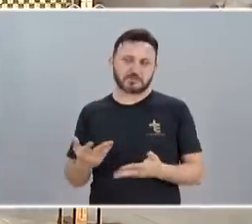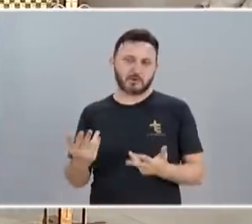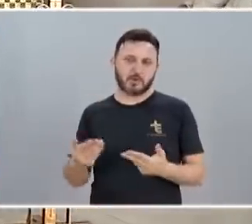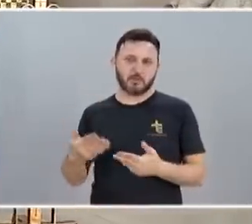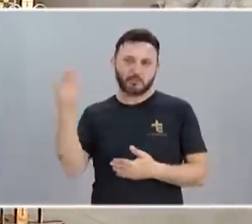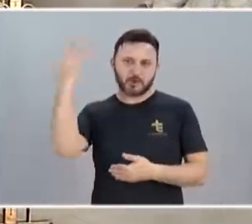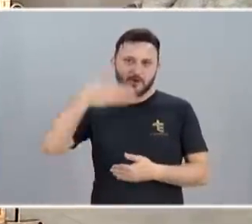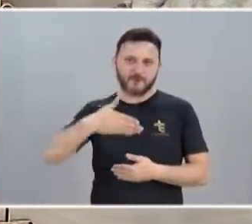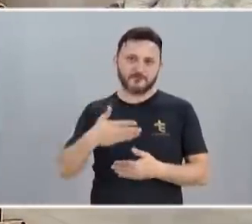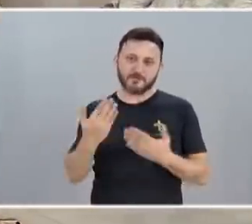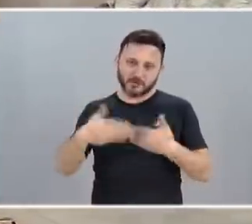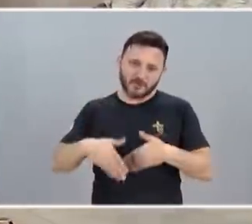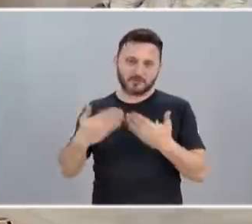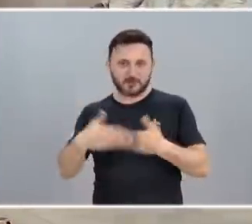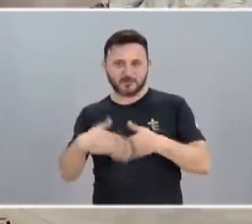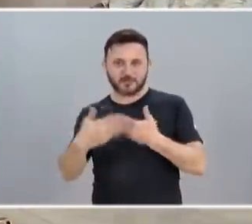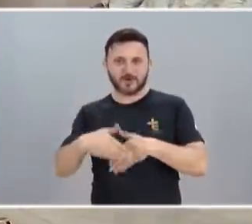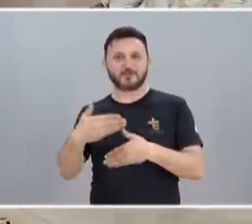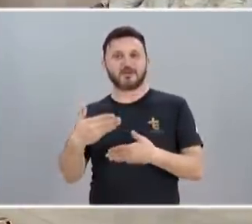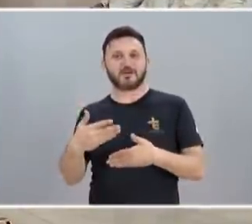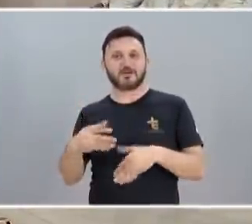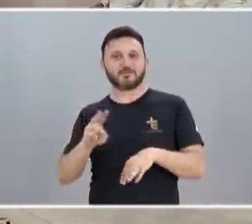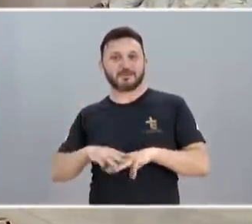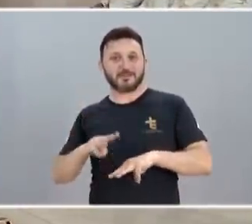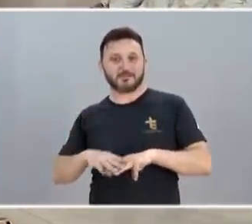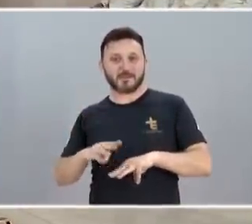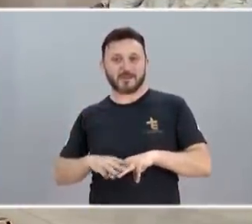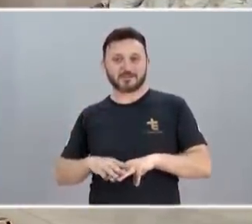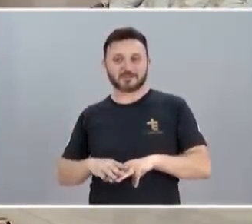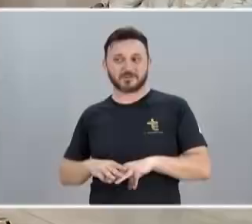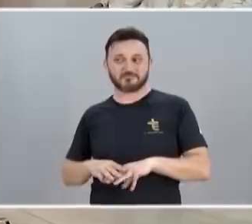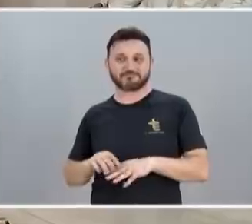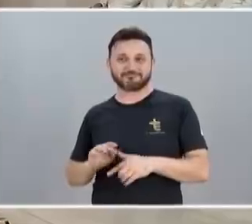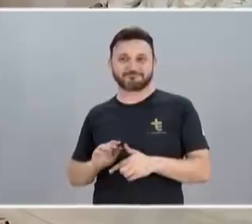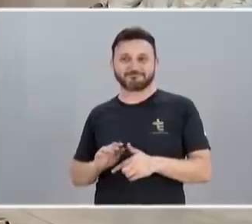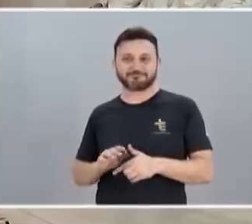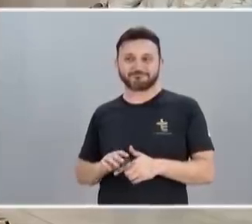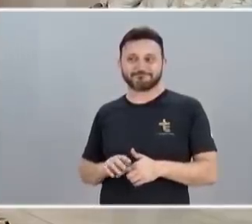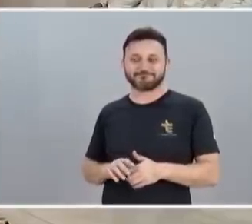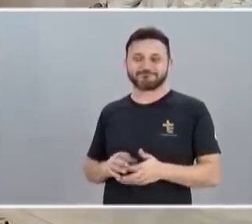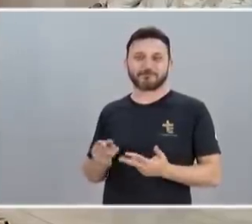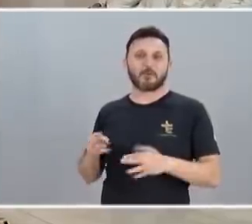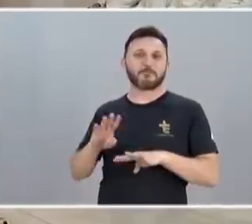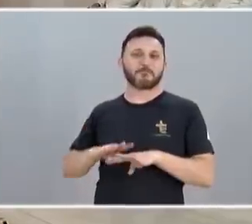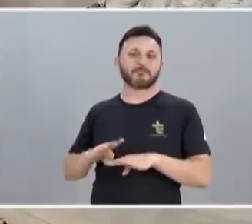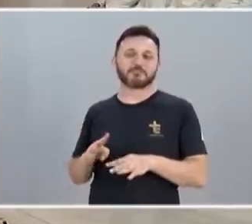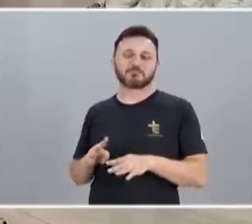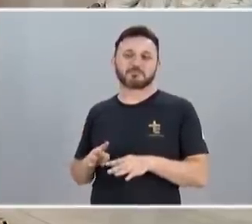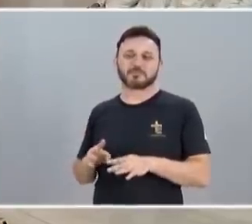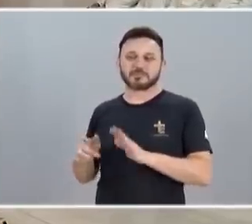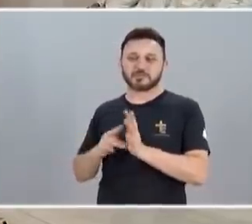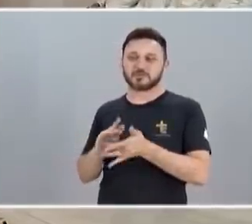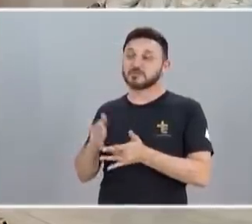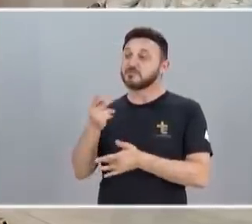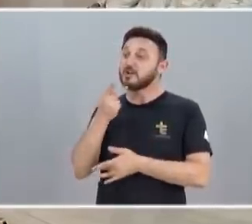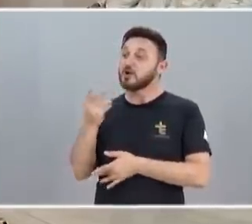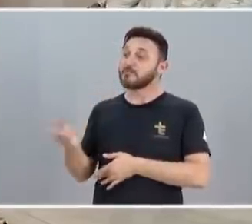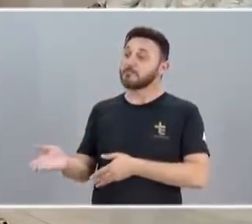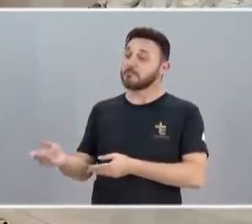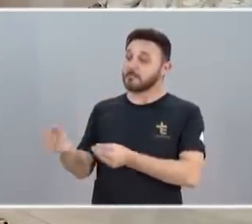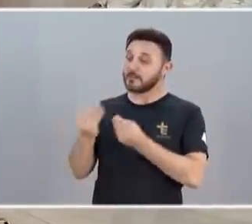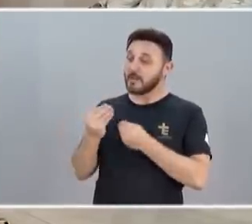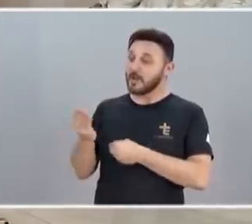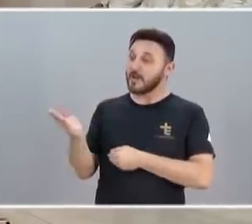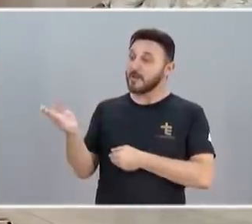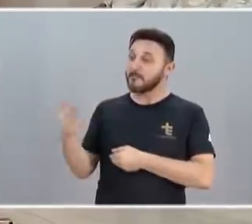dúvida? Eu vou te mostrar. Toca nas minhas chagas. Eu vou comer peixe. Porque eu não